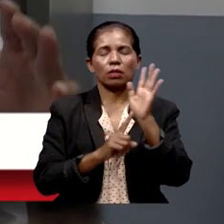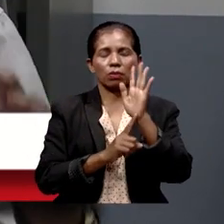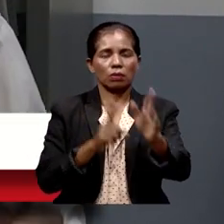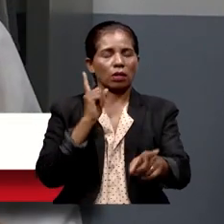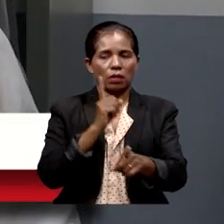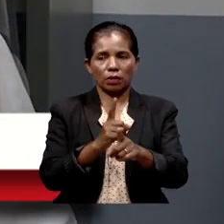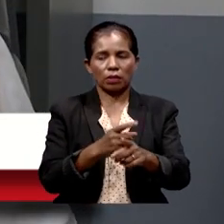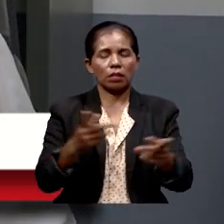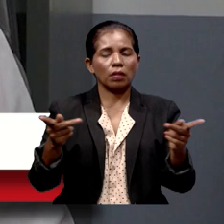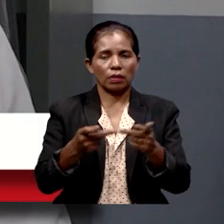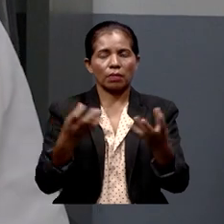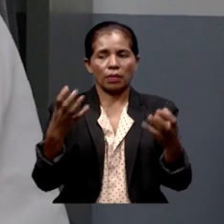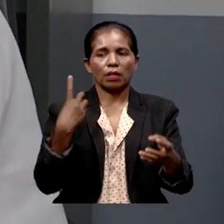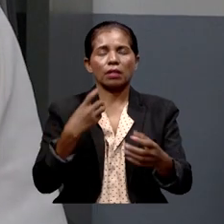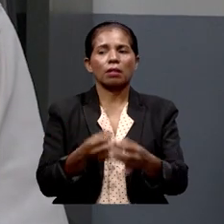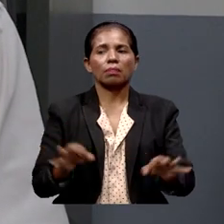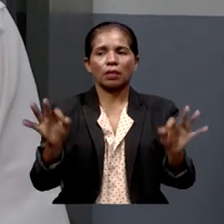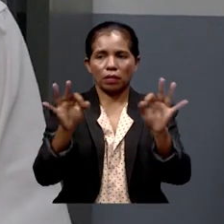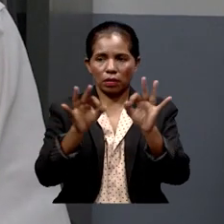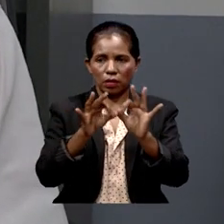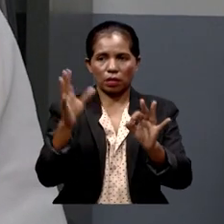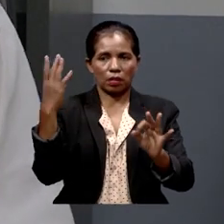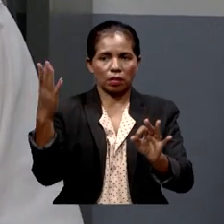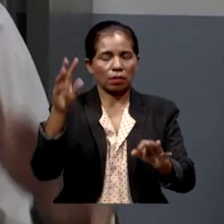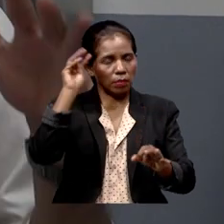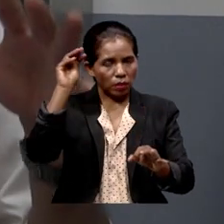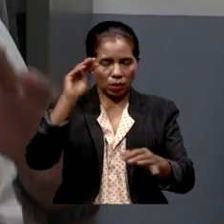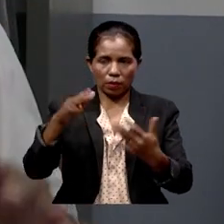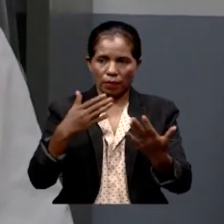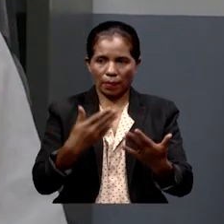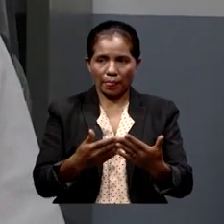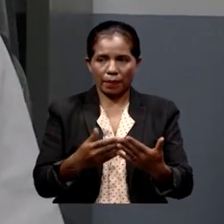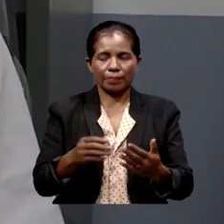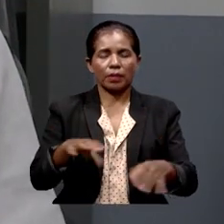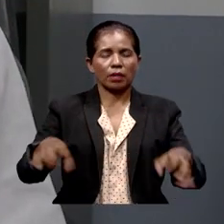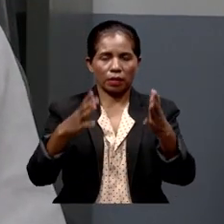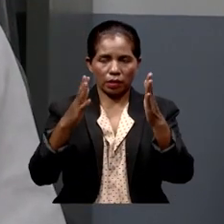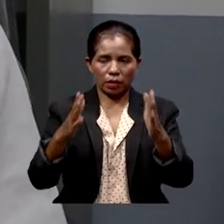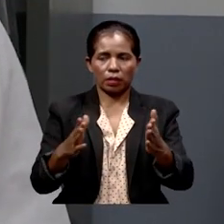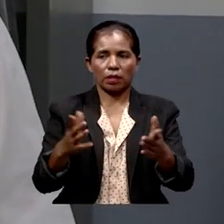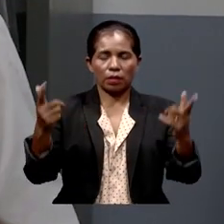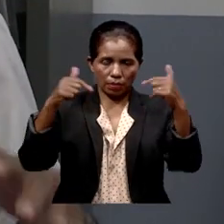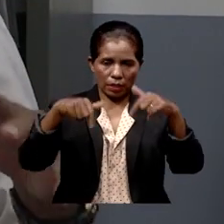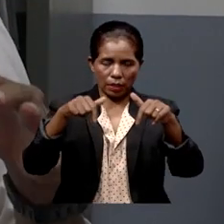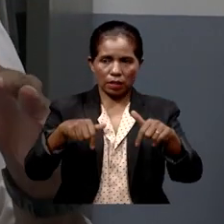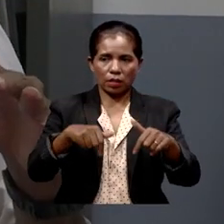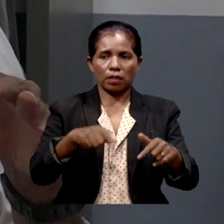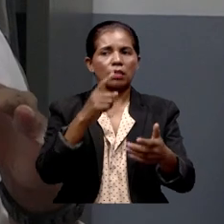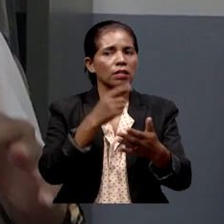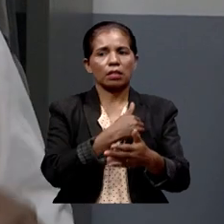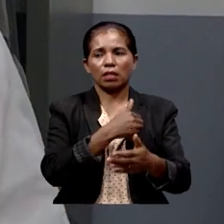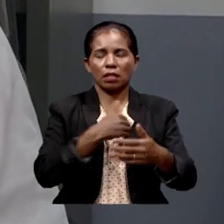hanebe failanso ne habat para mai be importante le ne failanso ya kara ministeria ne peke recursos ira ne peke mai ihane seida o